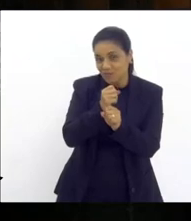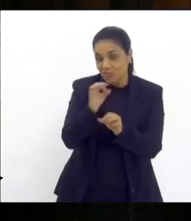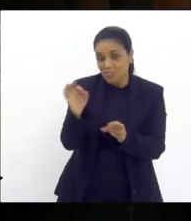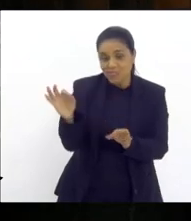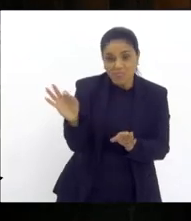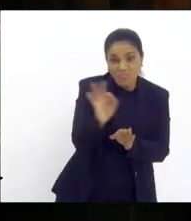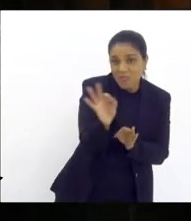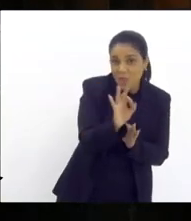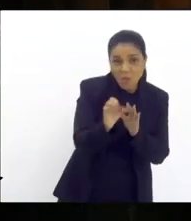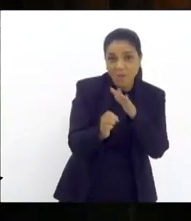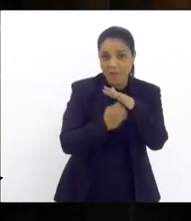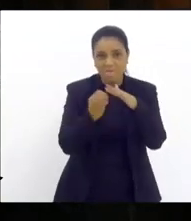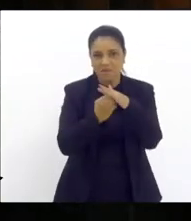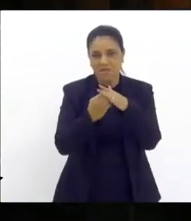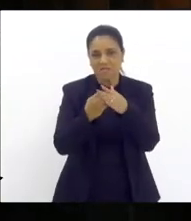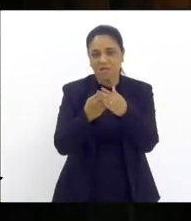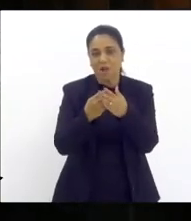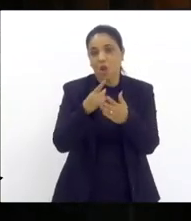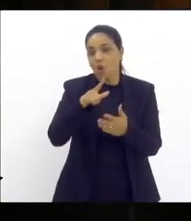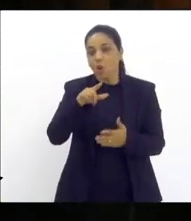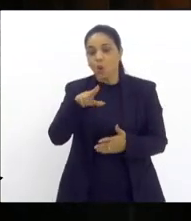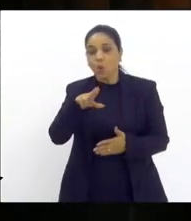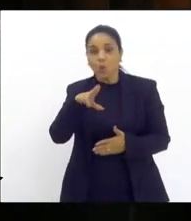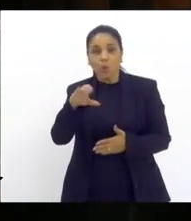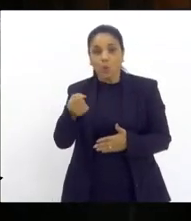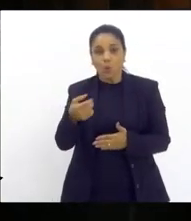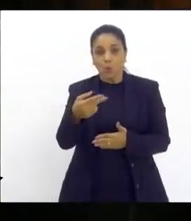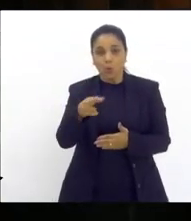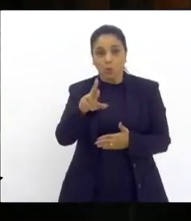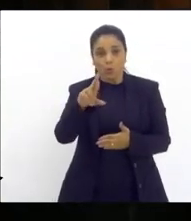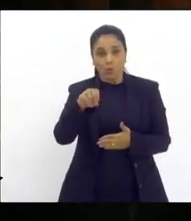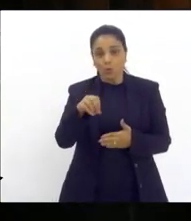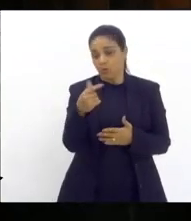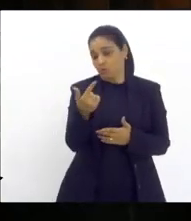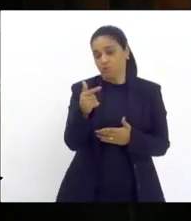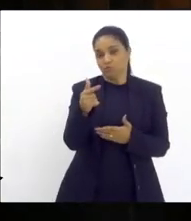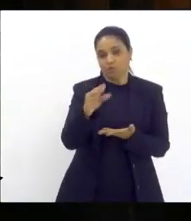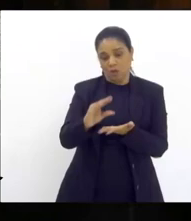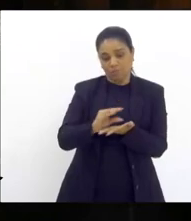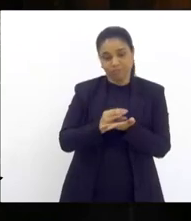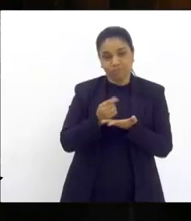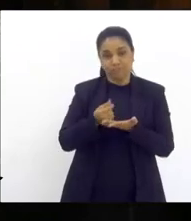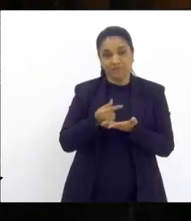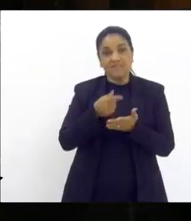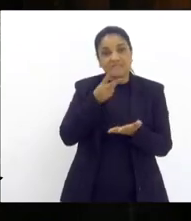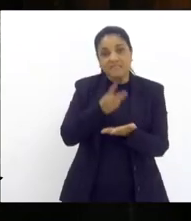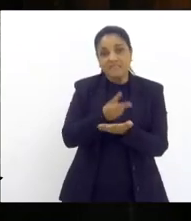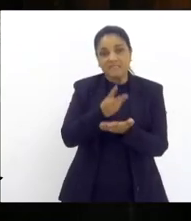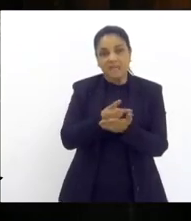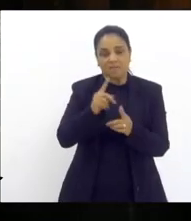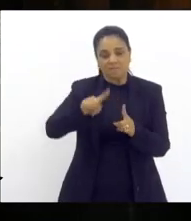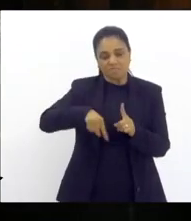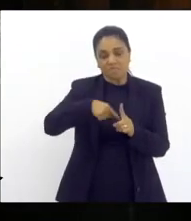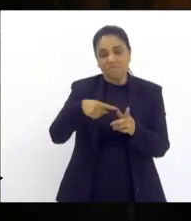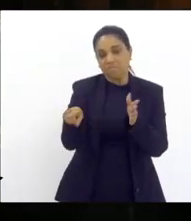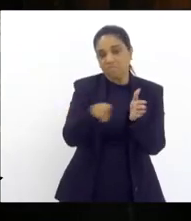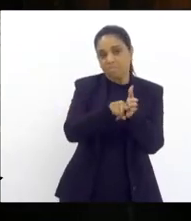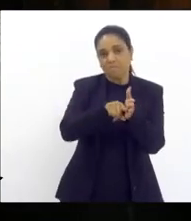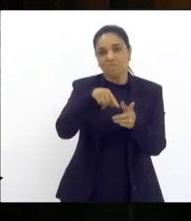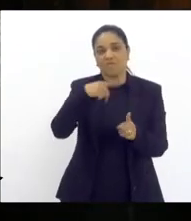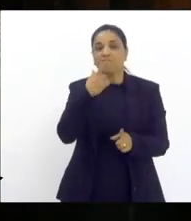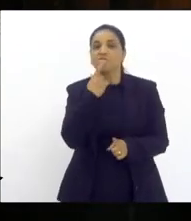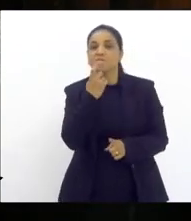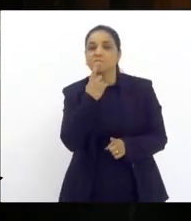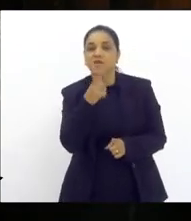estatais davam lucro todas elas davam prejuízo operava no vermelho era apenas